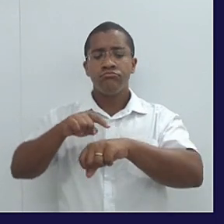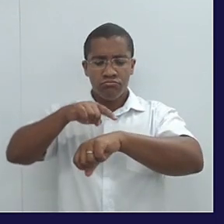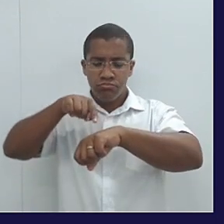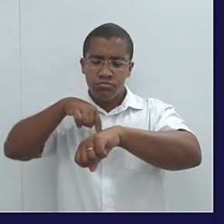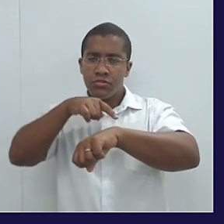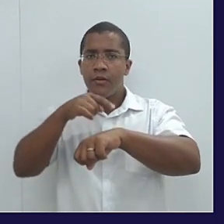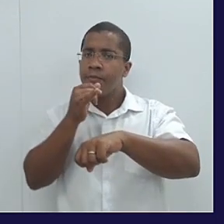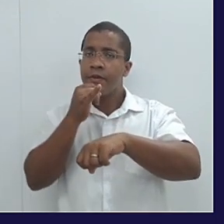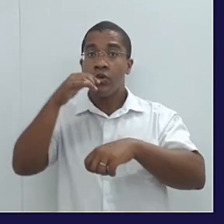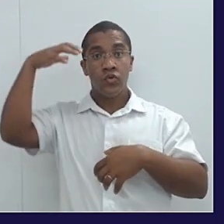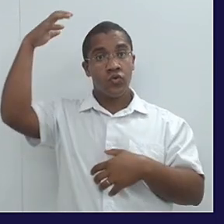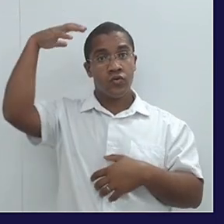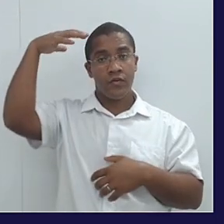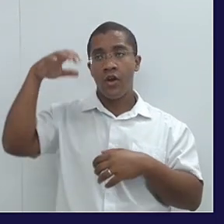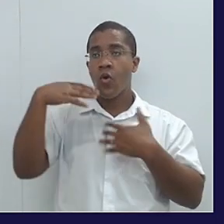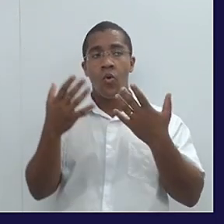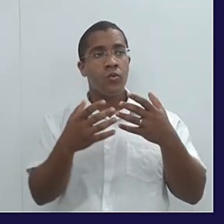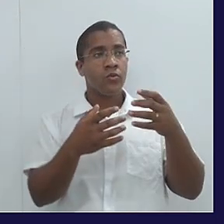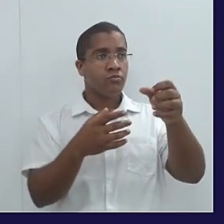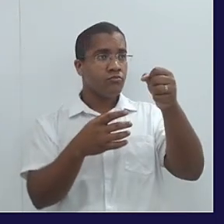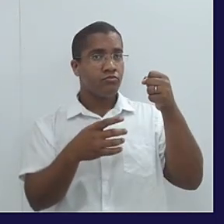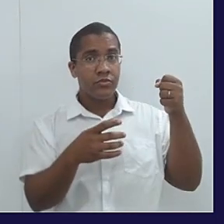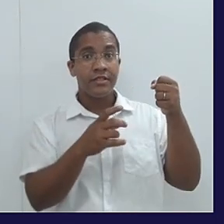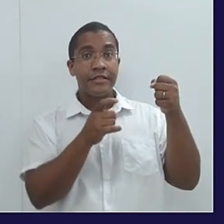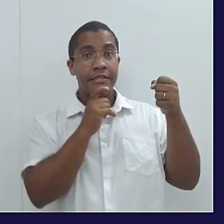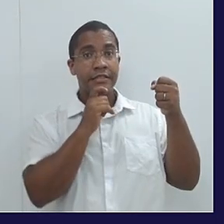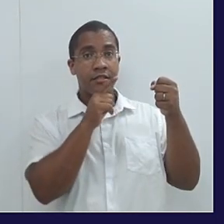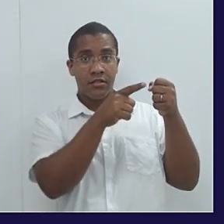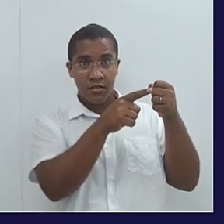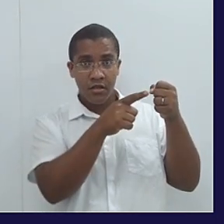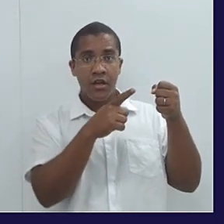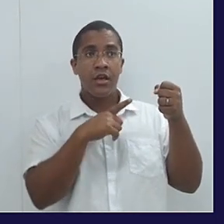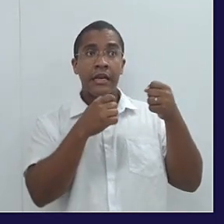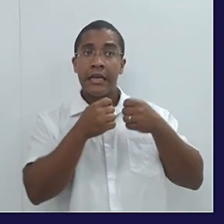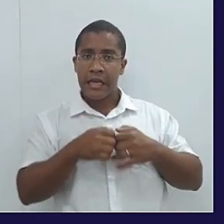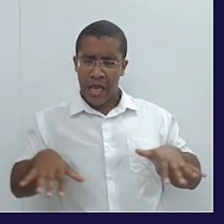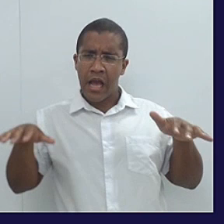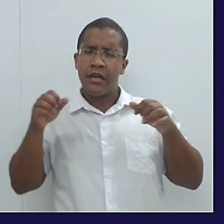mês. Tipo, chuveiro e geladeira, na realidade, eles vão